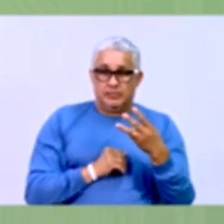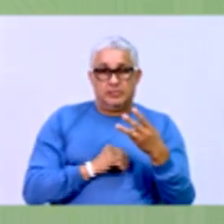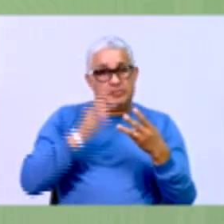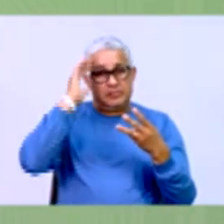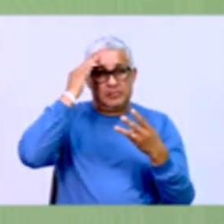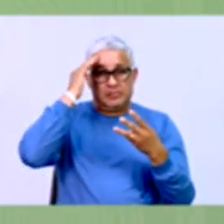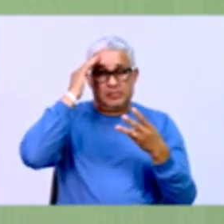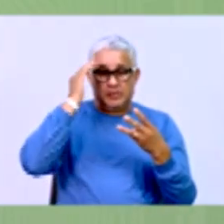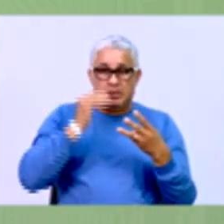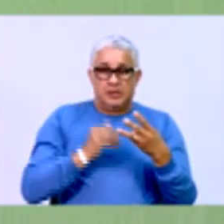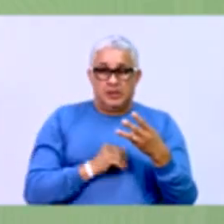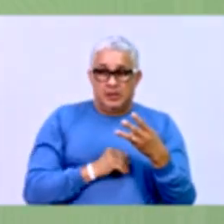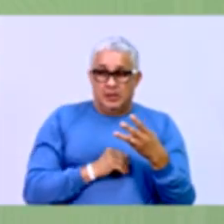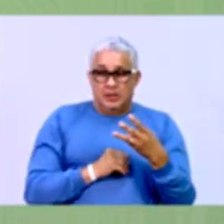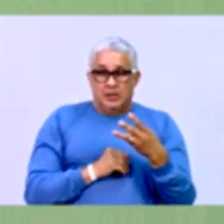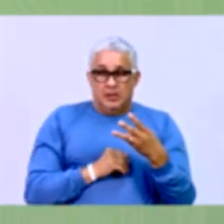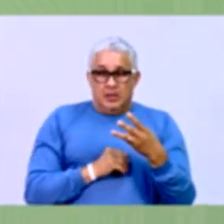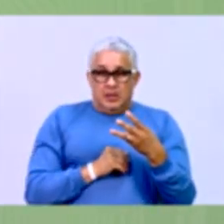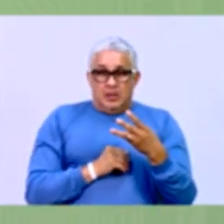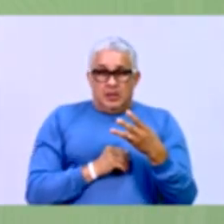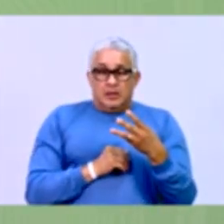Compreender...